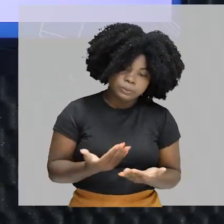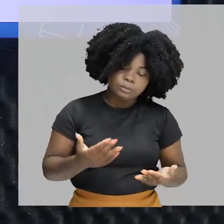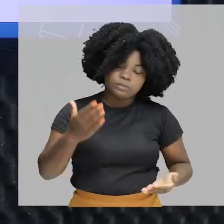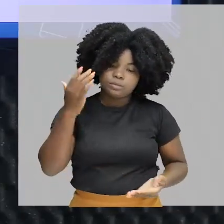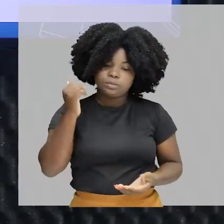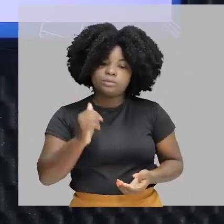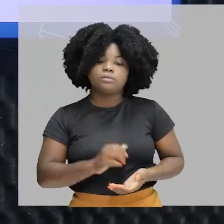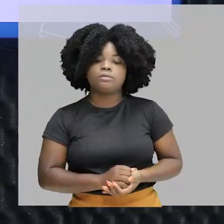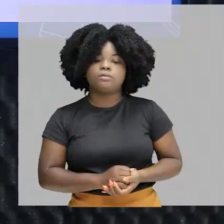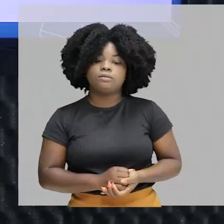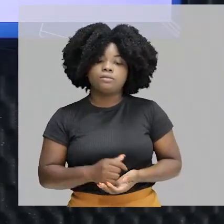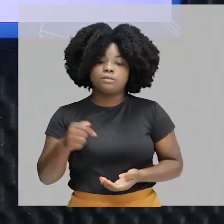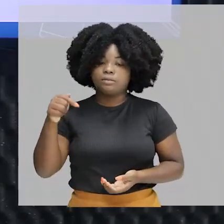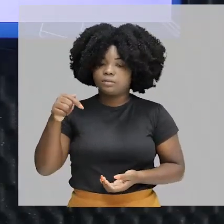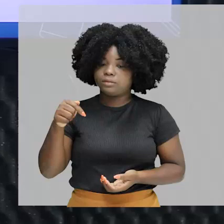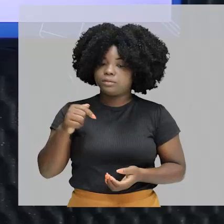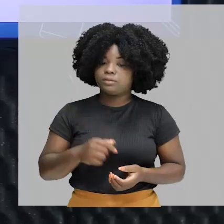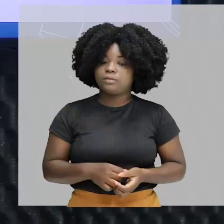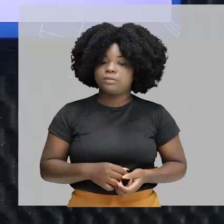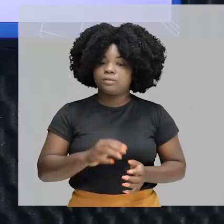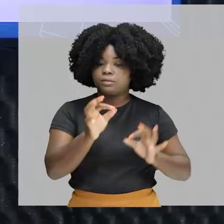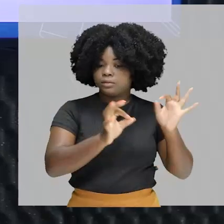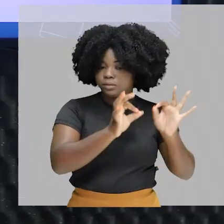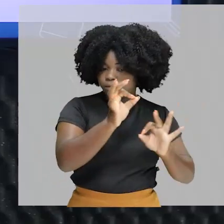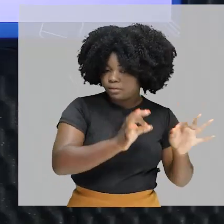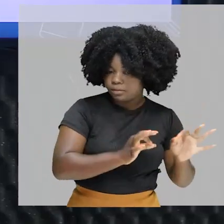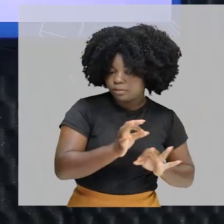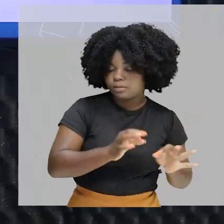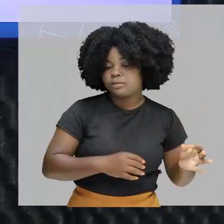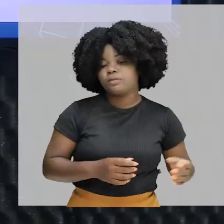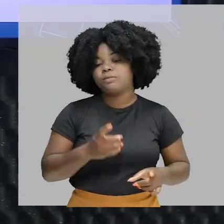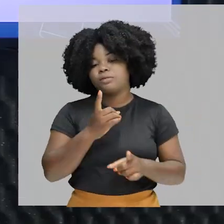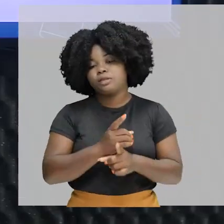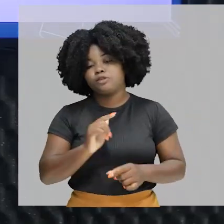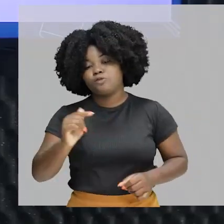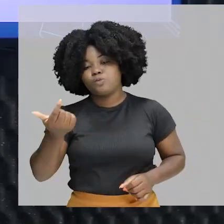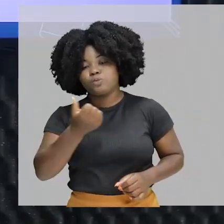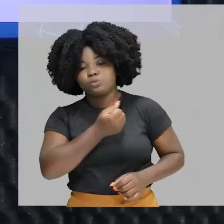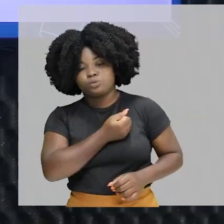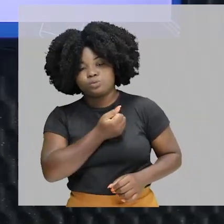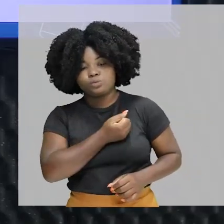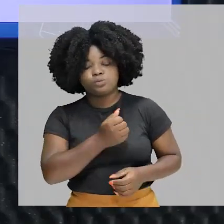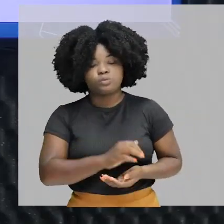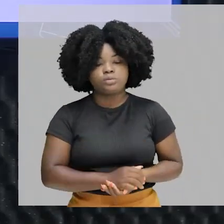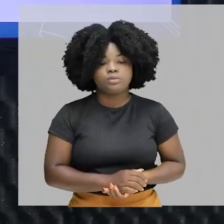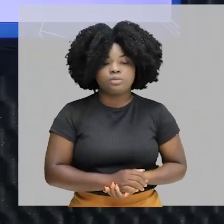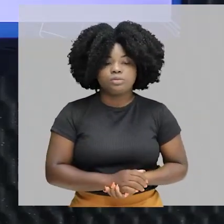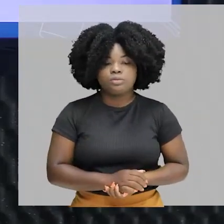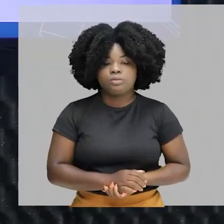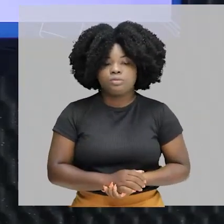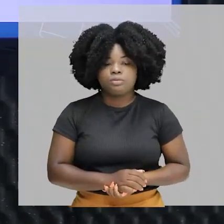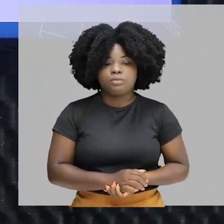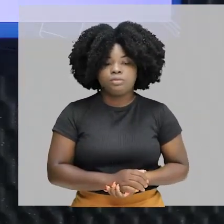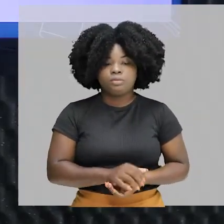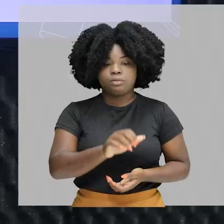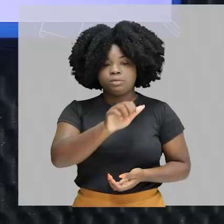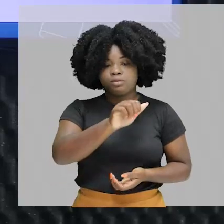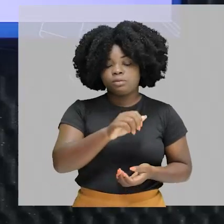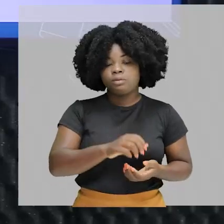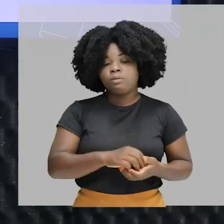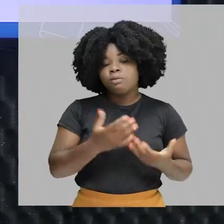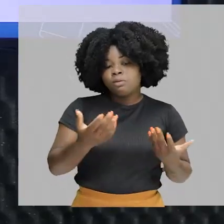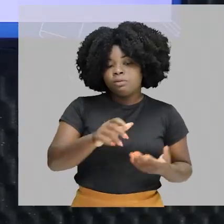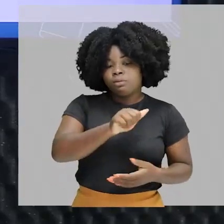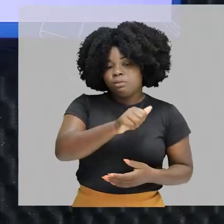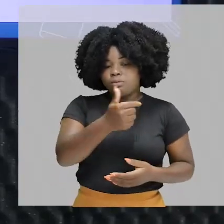que eu sei quem é essa razão, eu vou fazer o cálculo para descobrir os outros valores, os meios, tá? Então,